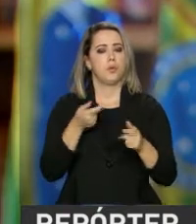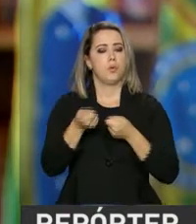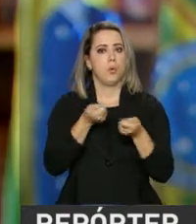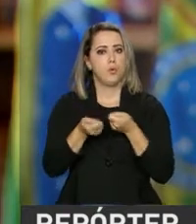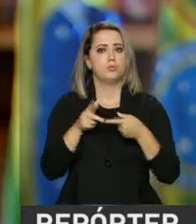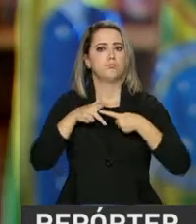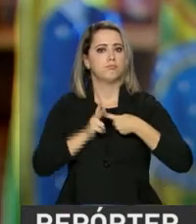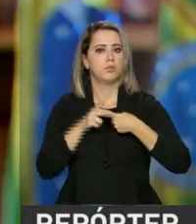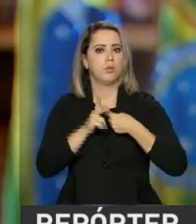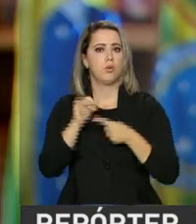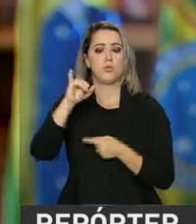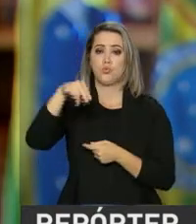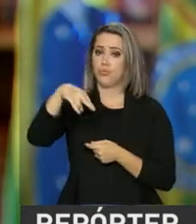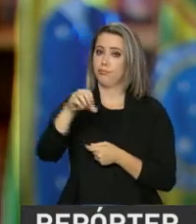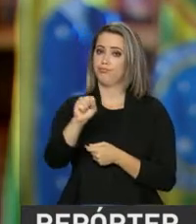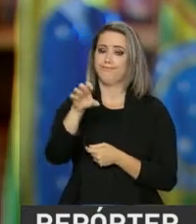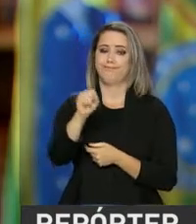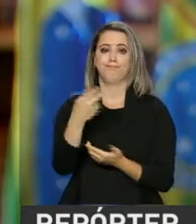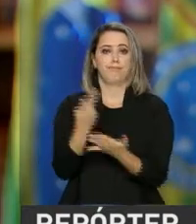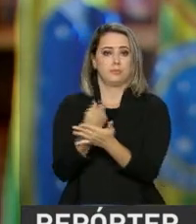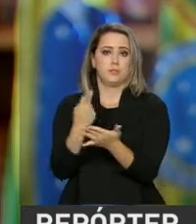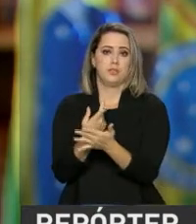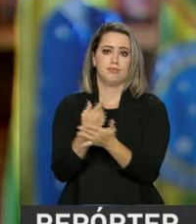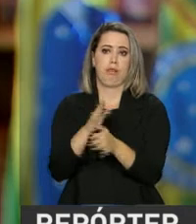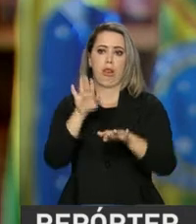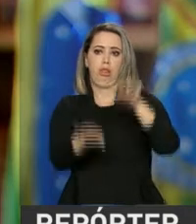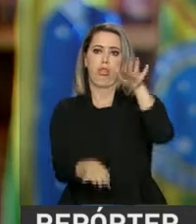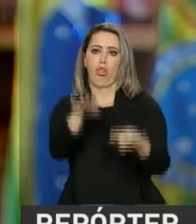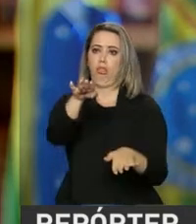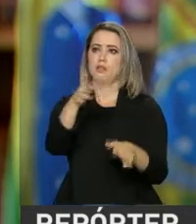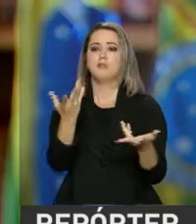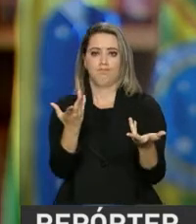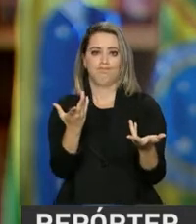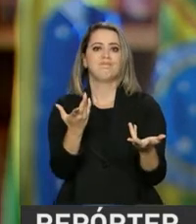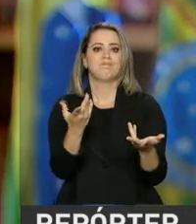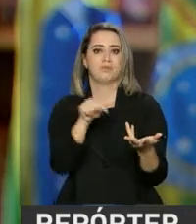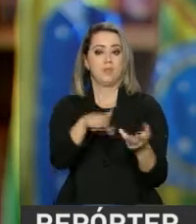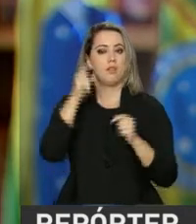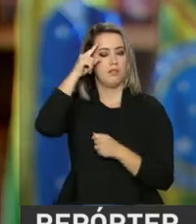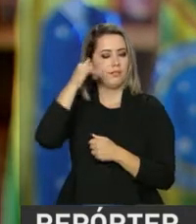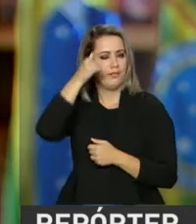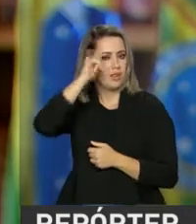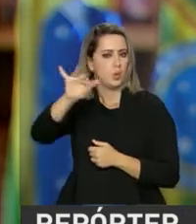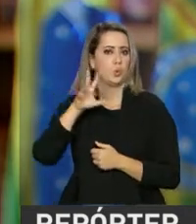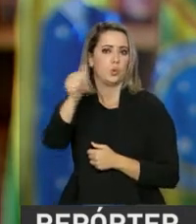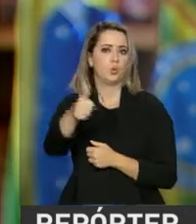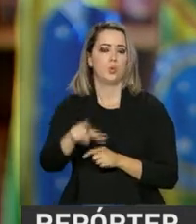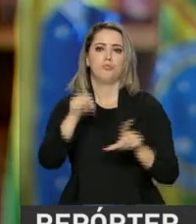um sistema previdenciário injusto e desigual o batendo todos os privilégios